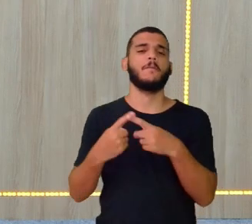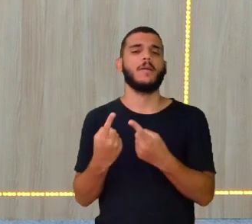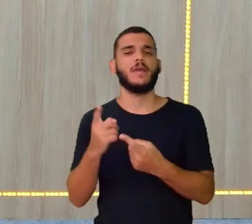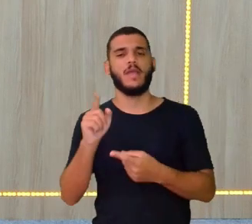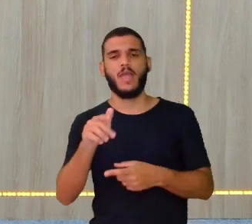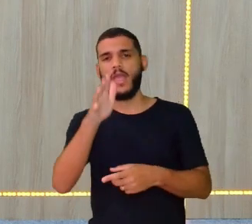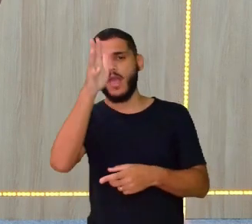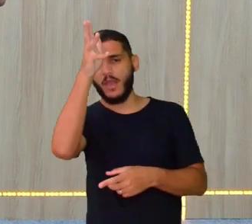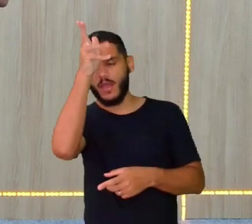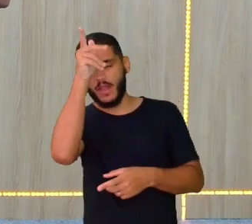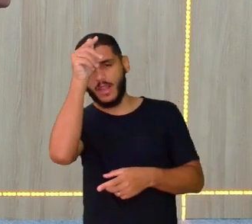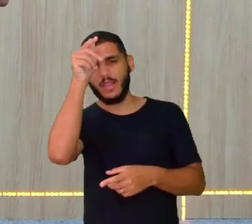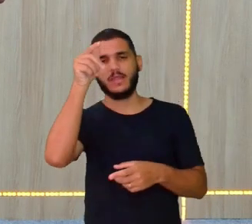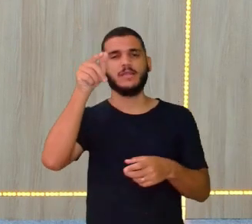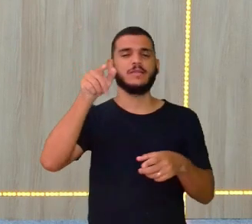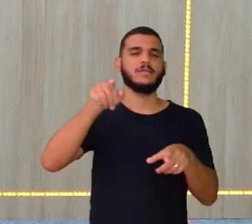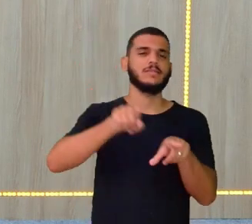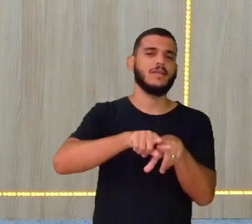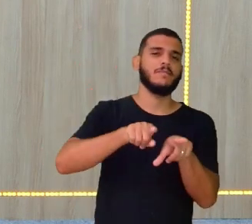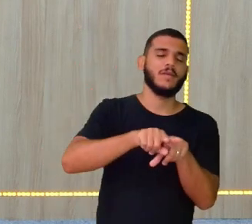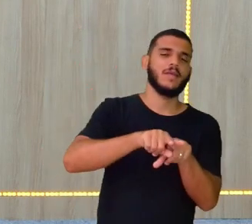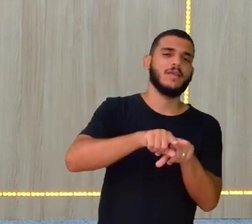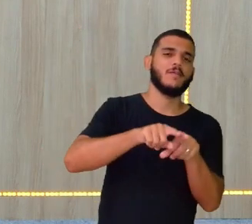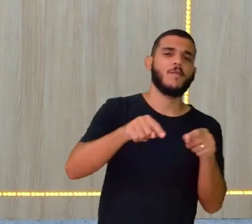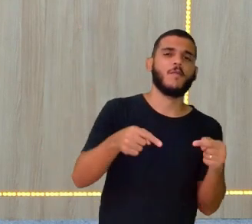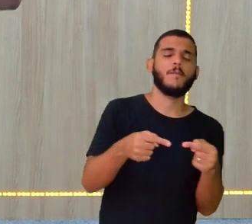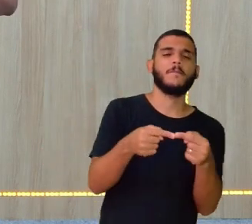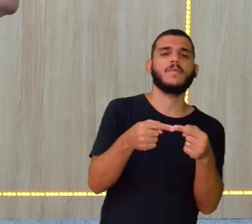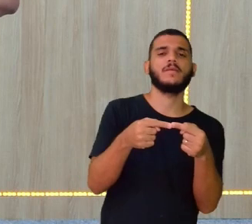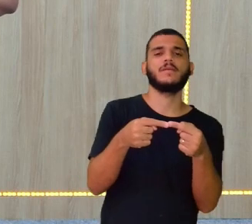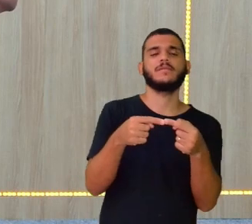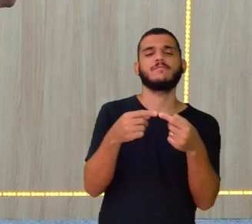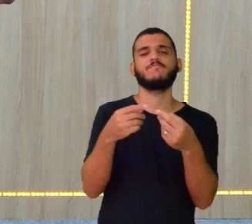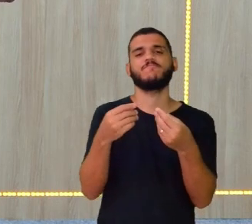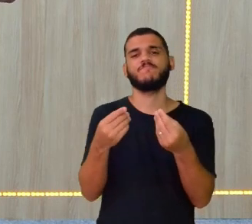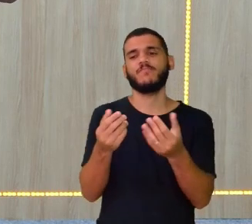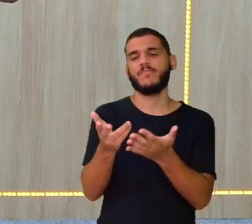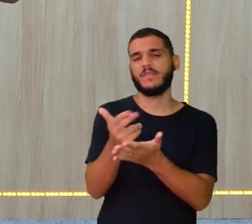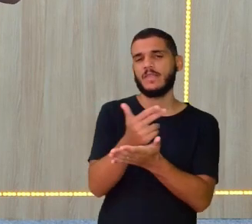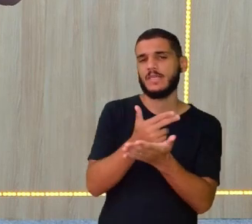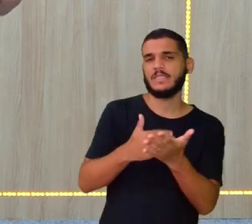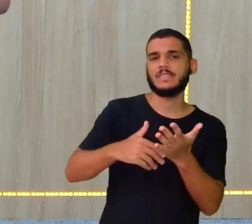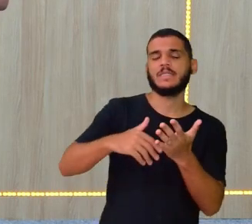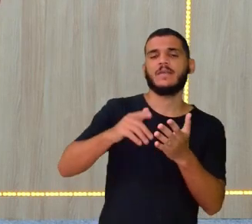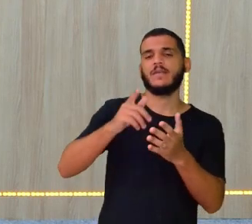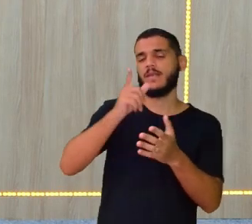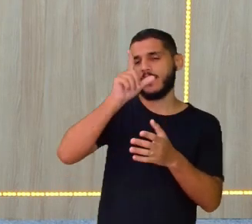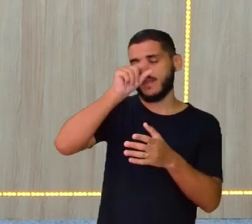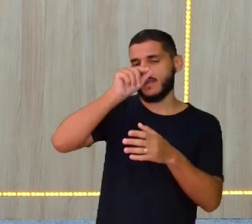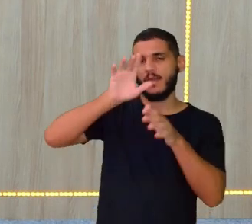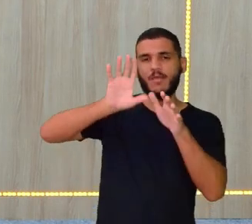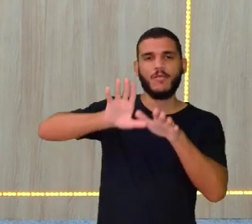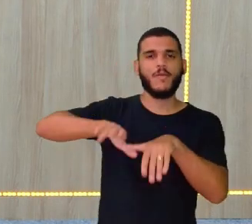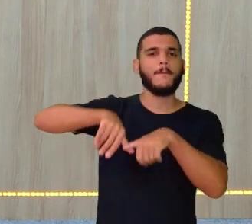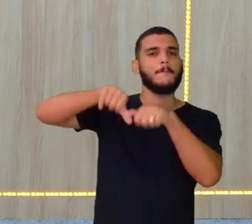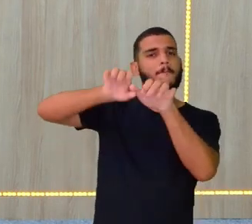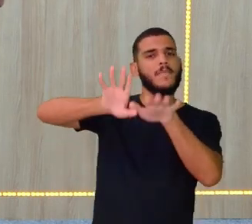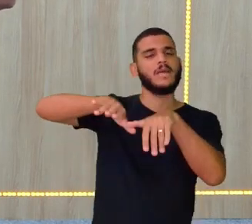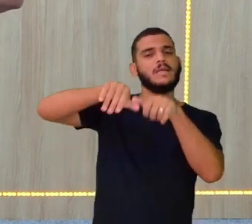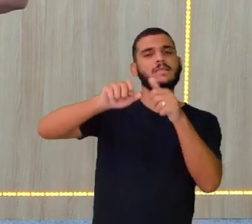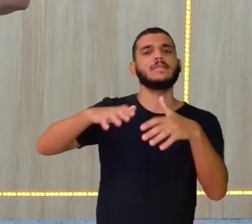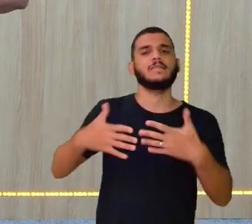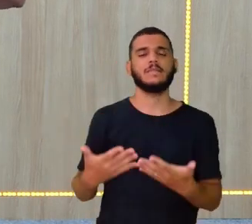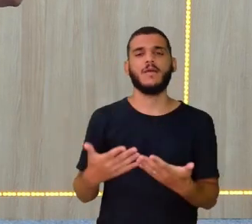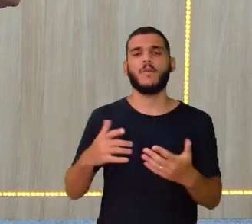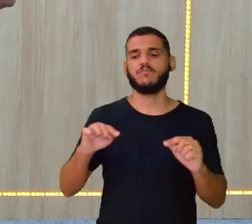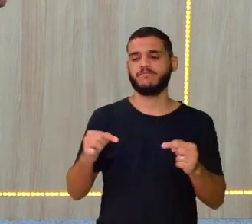uma galinha, aparentemente ali parece, não é, que ele desenha pássaros. Então, qual a relação que se